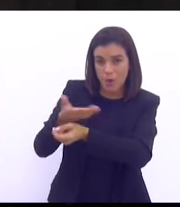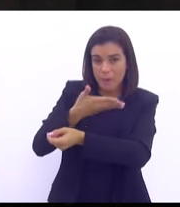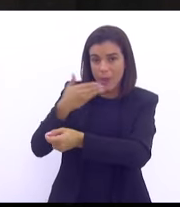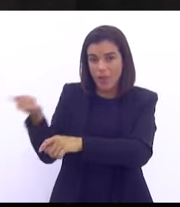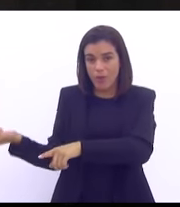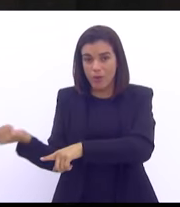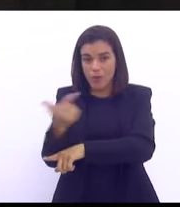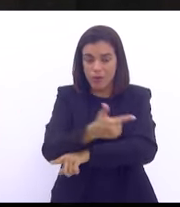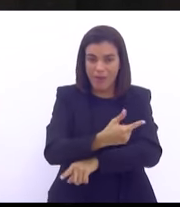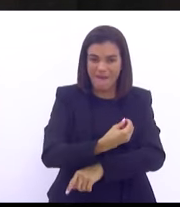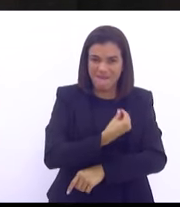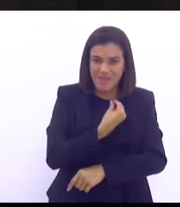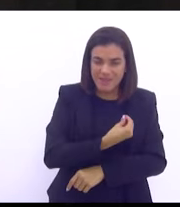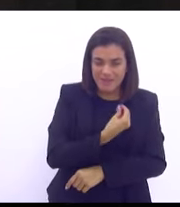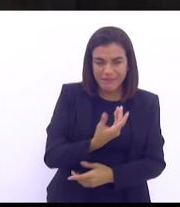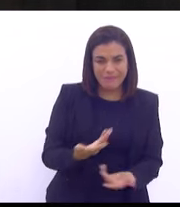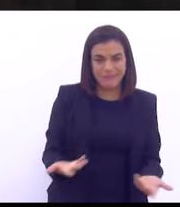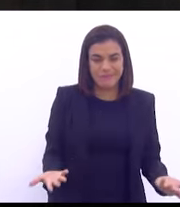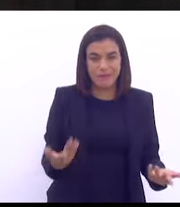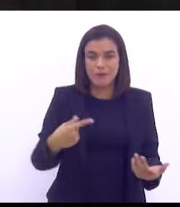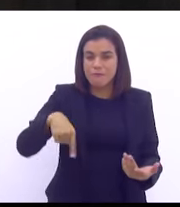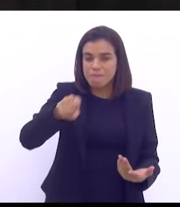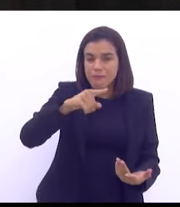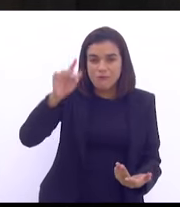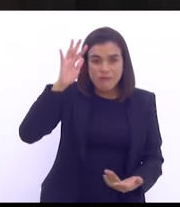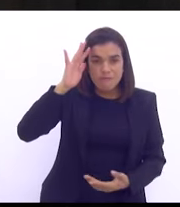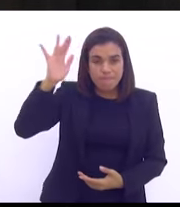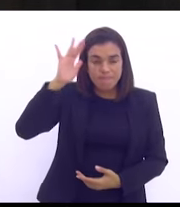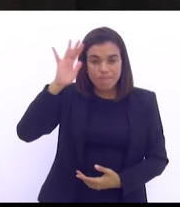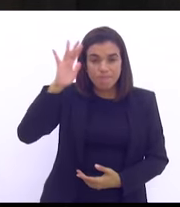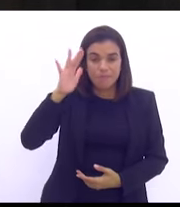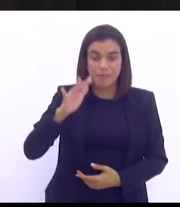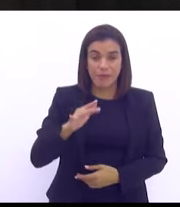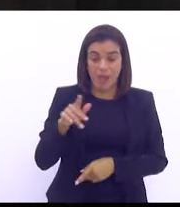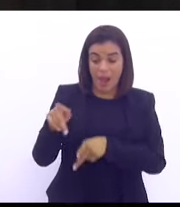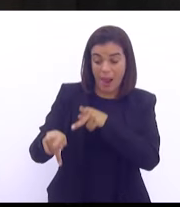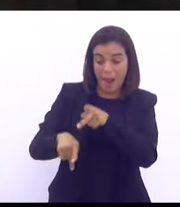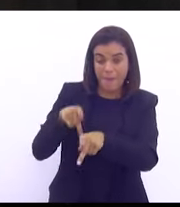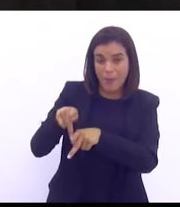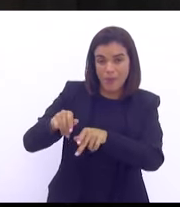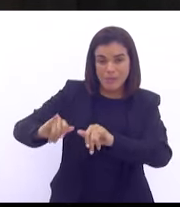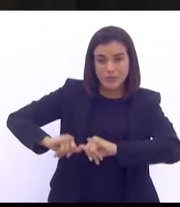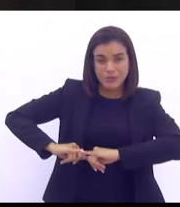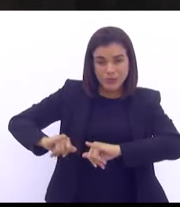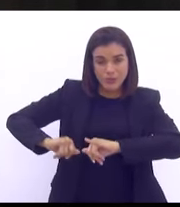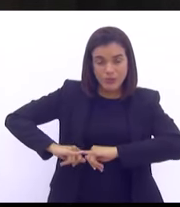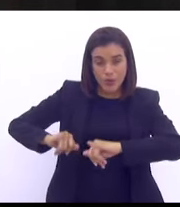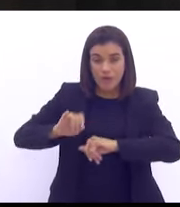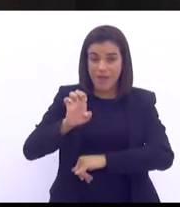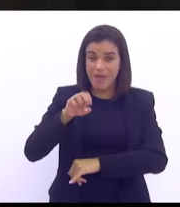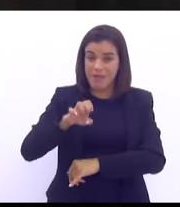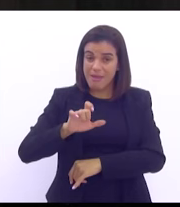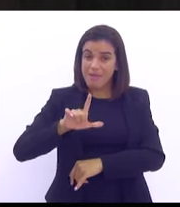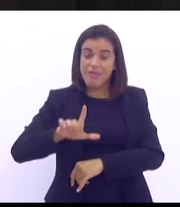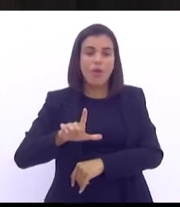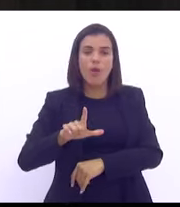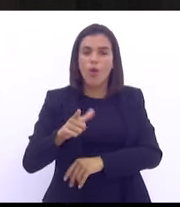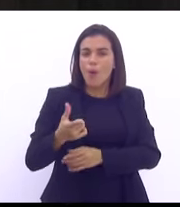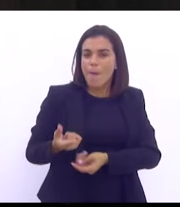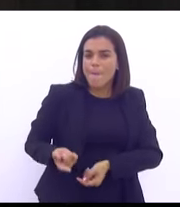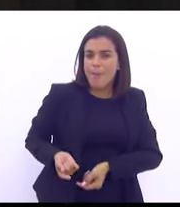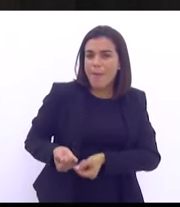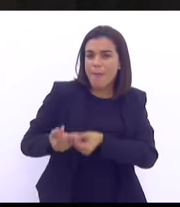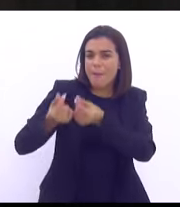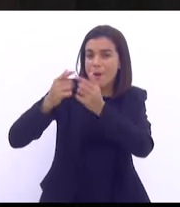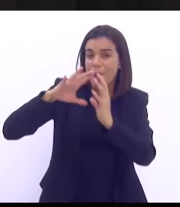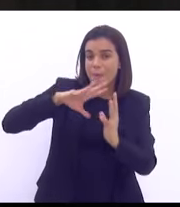das pessoas. Para vocês terem uma ideia, enquanto a população sofre, a Enel obteve um lucro